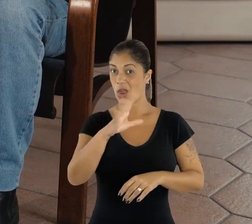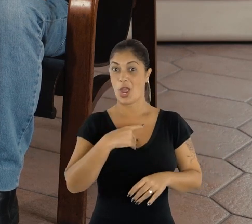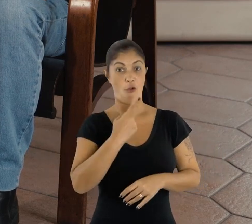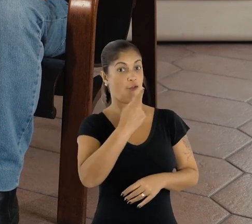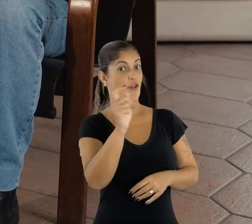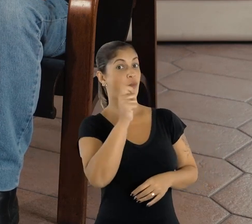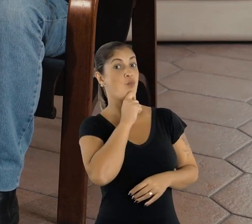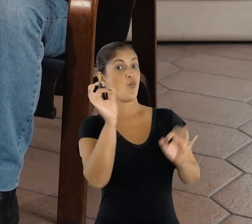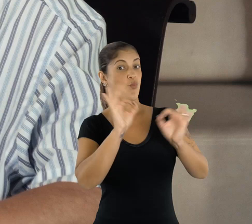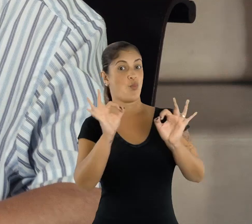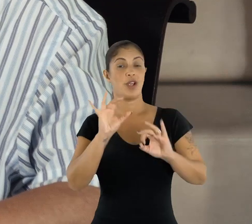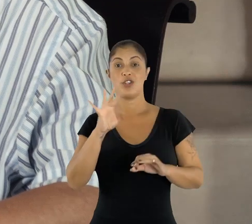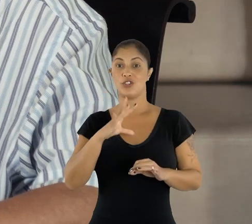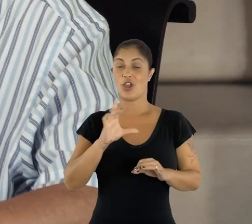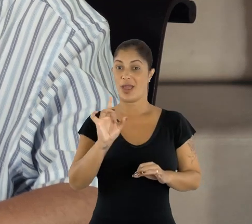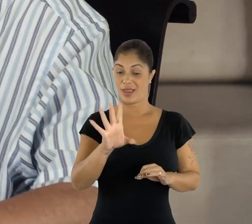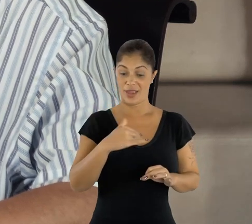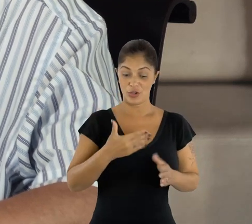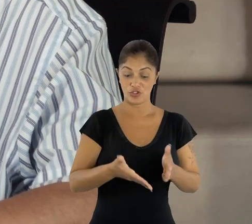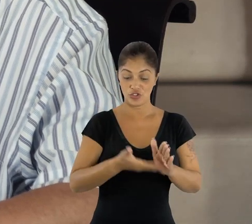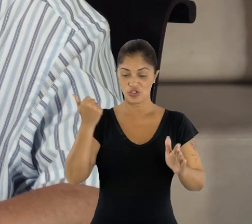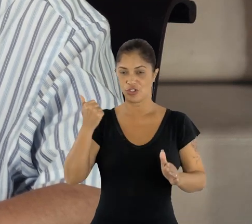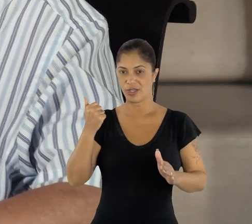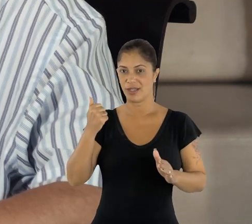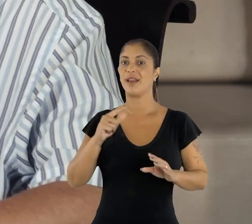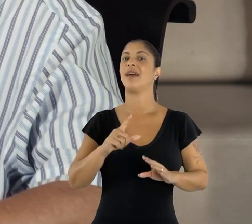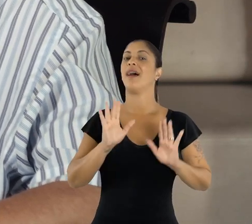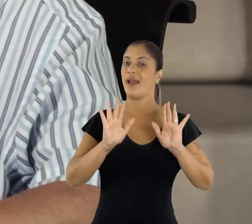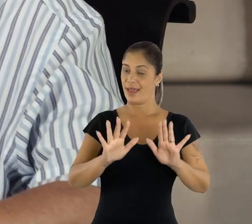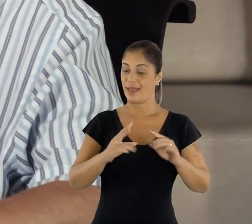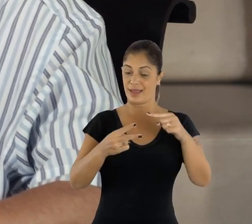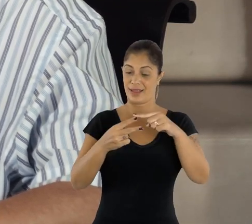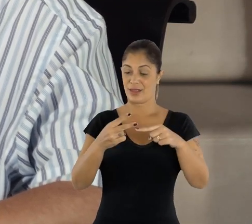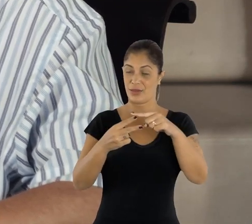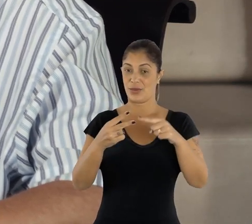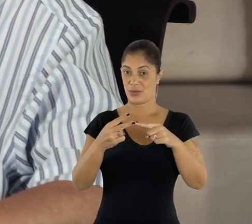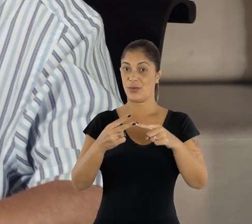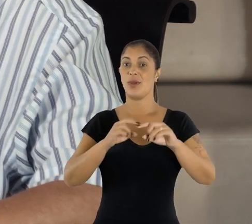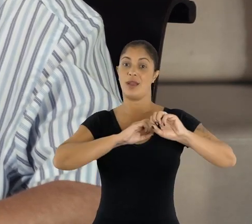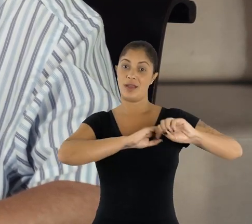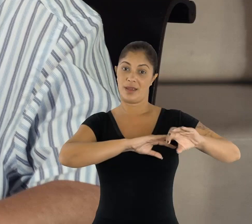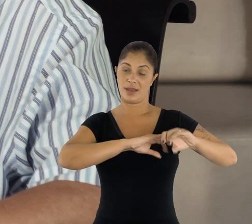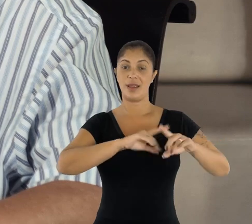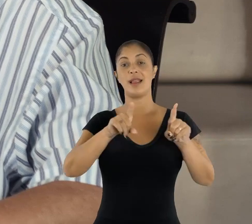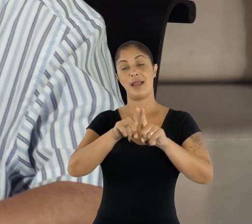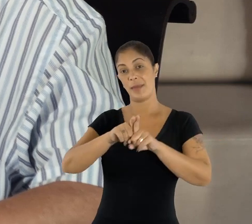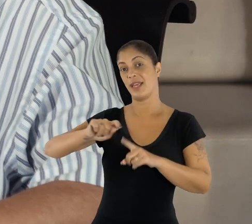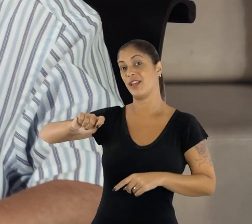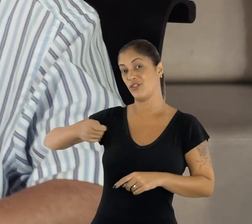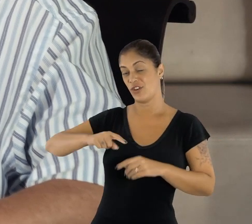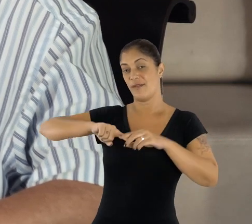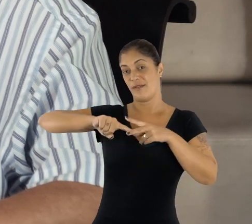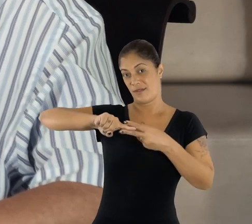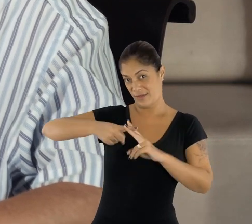Veja bem que até agora eu não falei, eu só apliquei o saca-rolha. Educação popular você tem que usar 2 ferramentas pela ordem, saca-rolha e